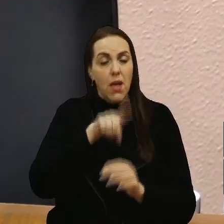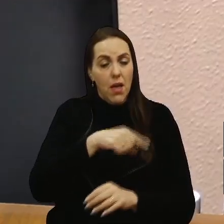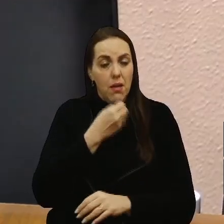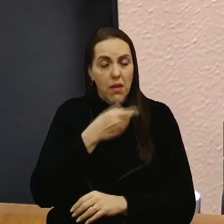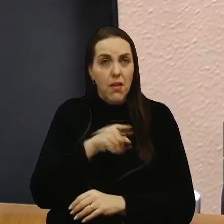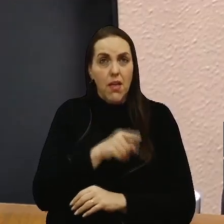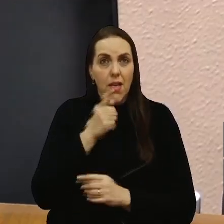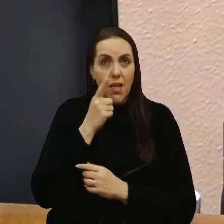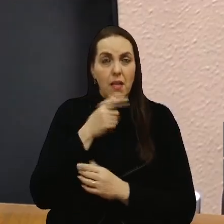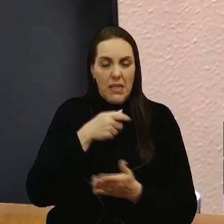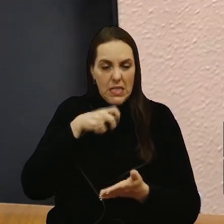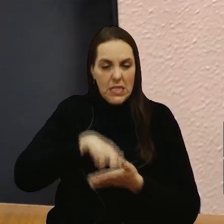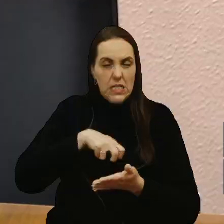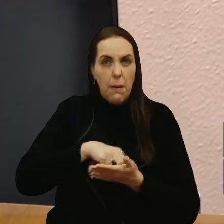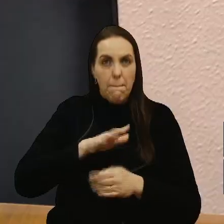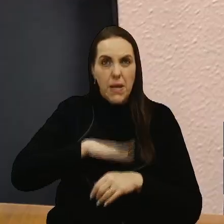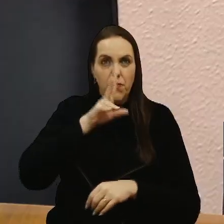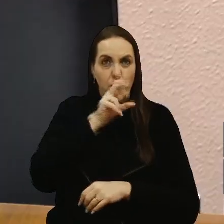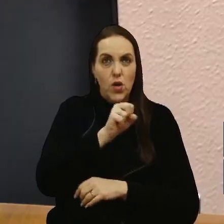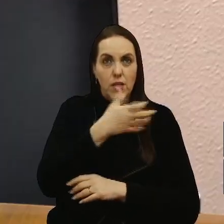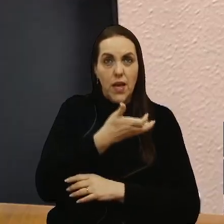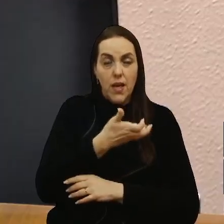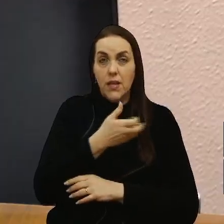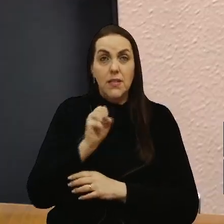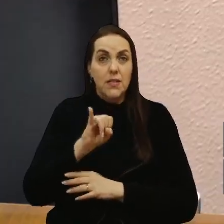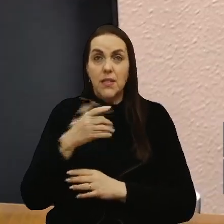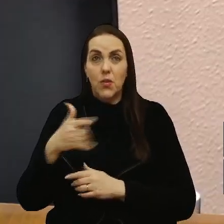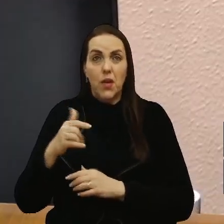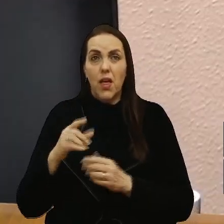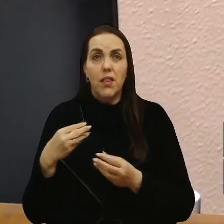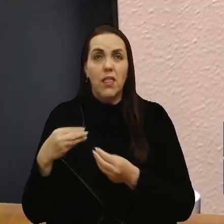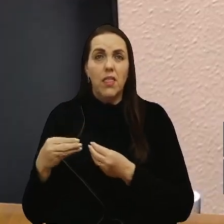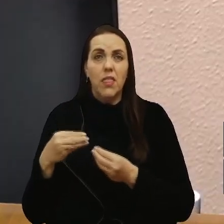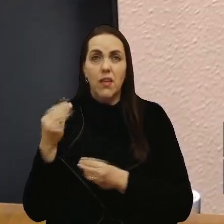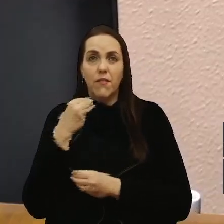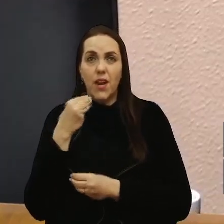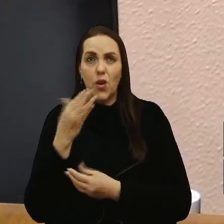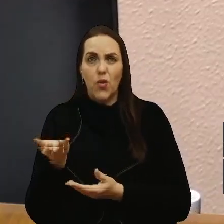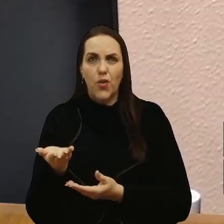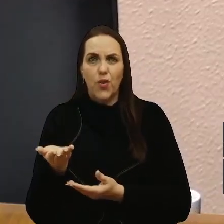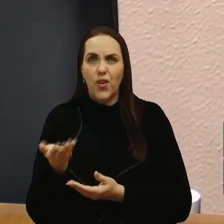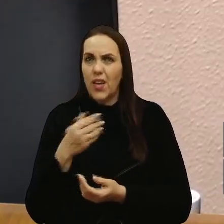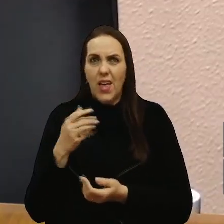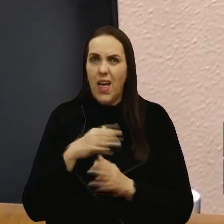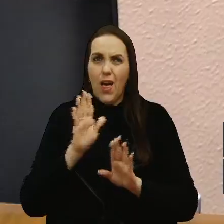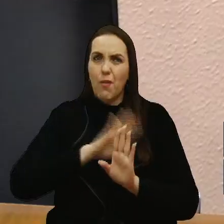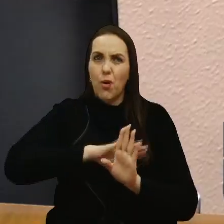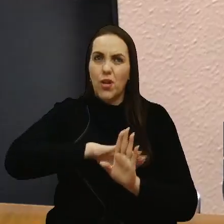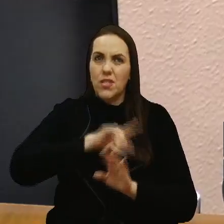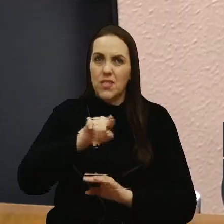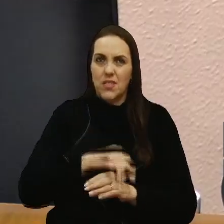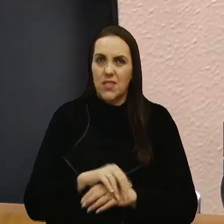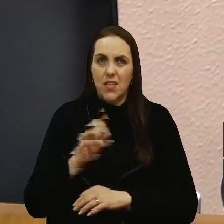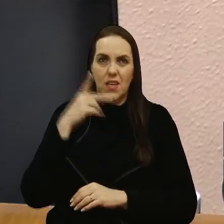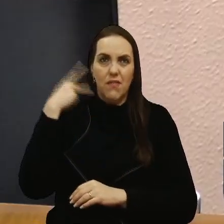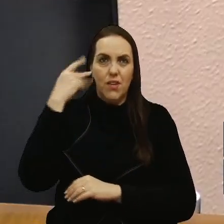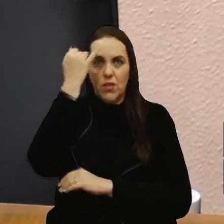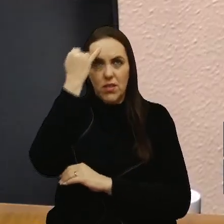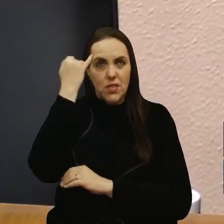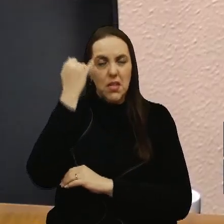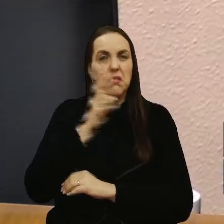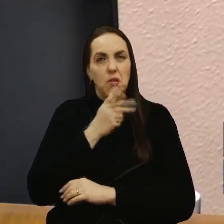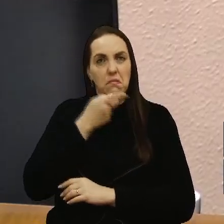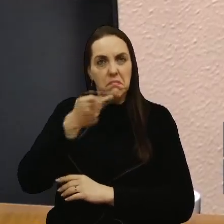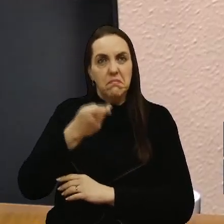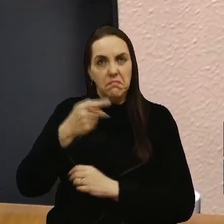defendem endurecimento. Quando não convém, defendem o afrouxamento. Isso é, no mínimo, uma hipocrisia, vereador Zé D'Ambrosio. Por isso que a sua fala me